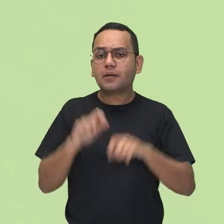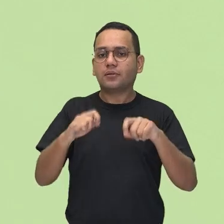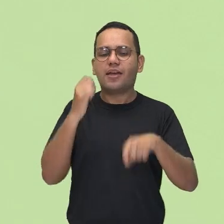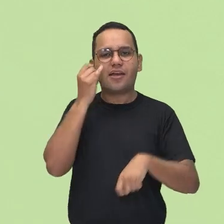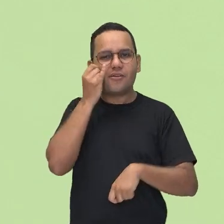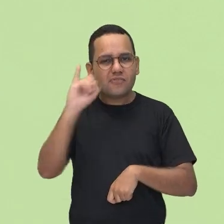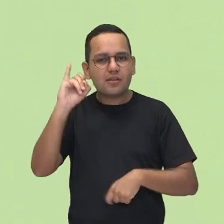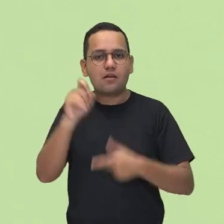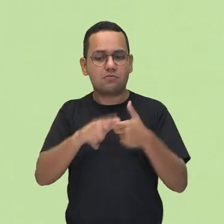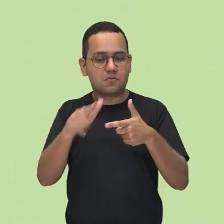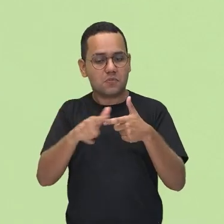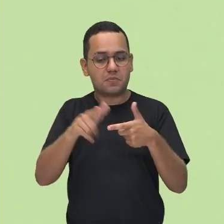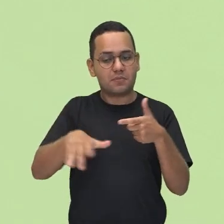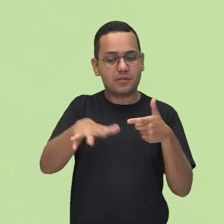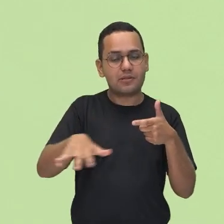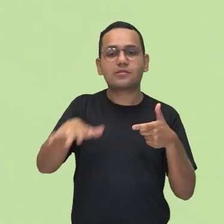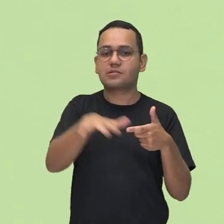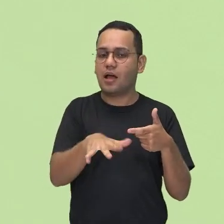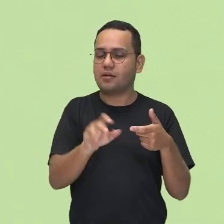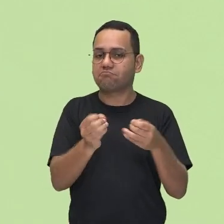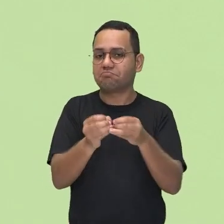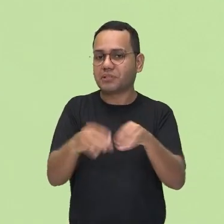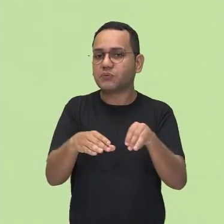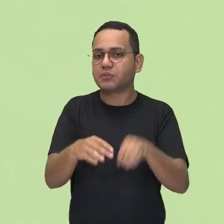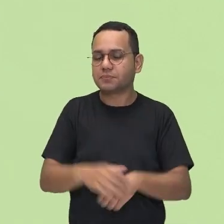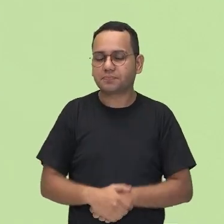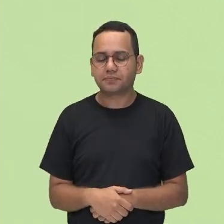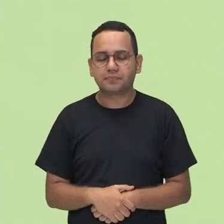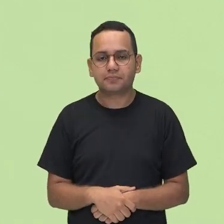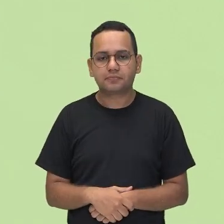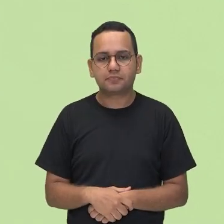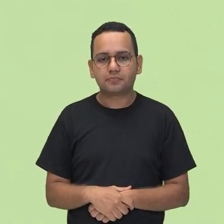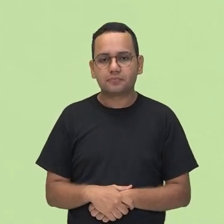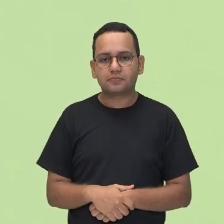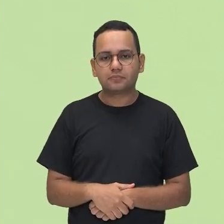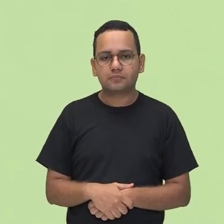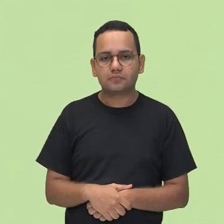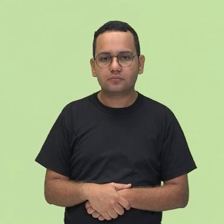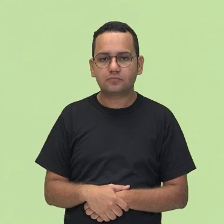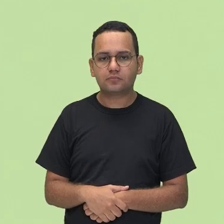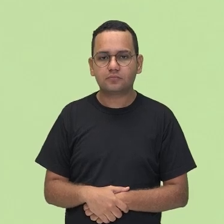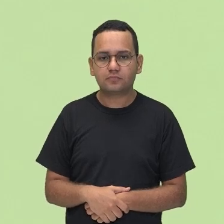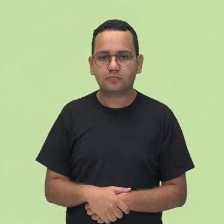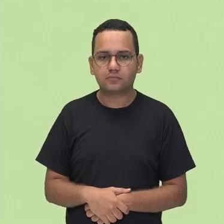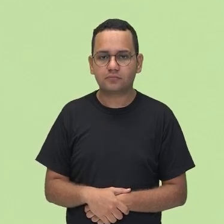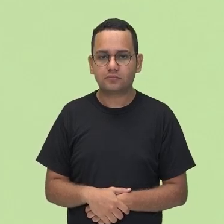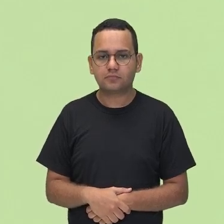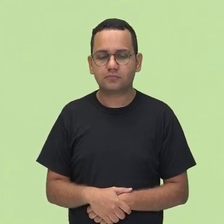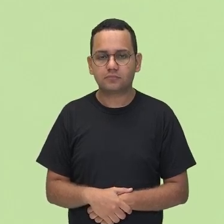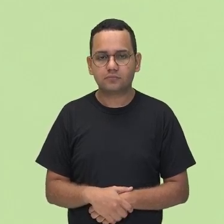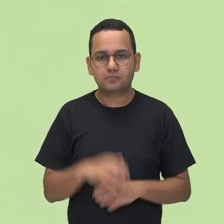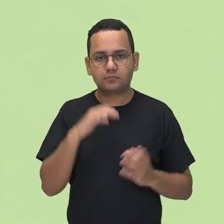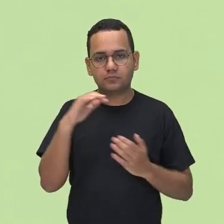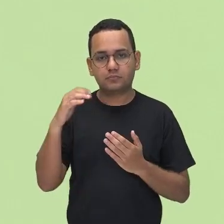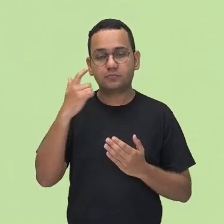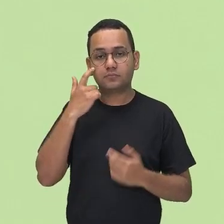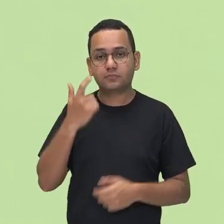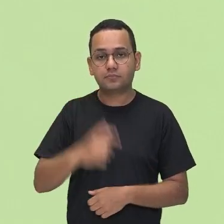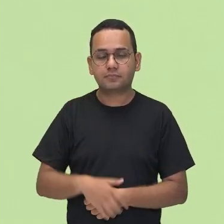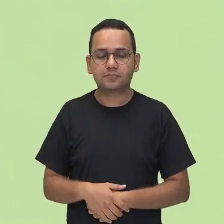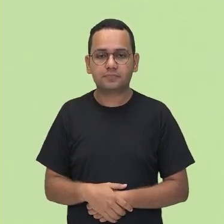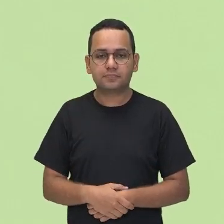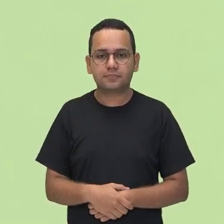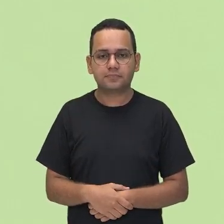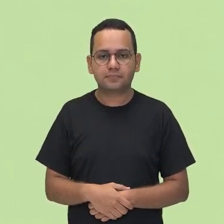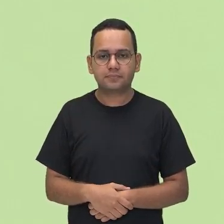impacto negativo no ambiente onde vivem. E estes seres vivos, eles estão lá, né? Vejam aí